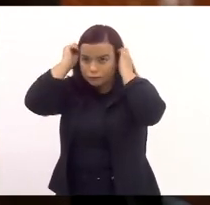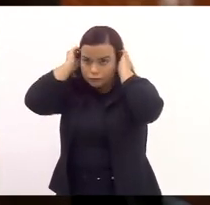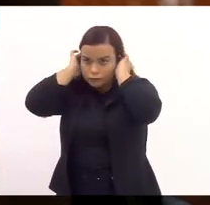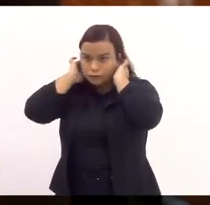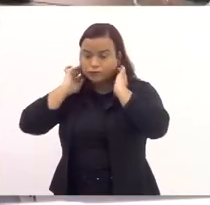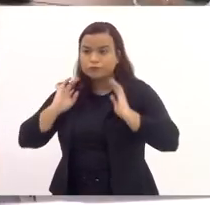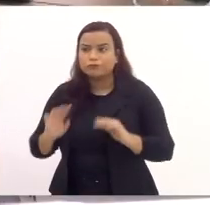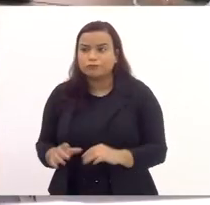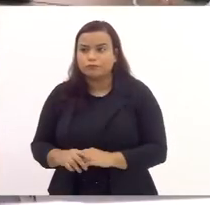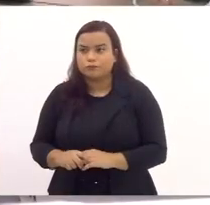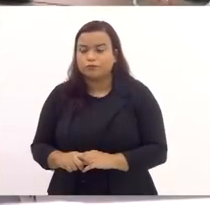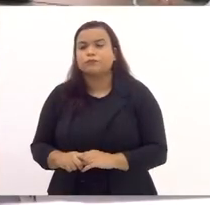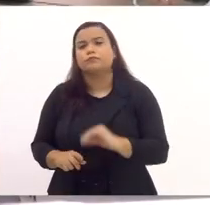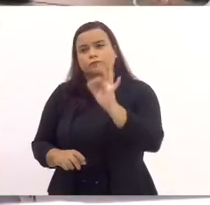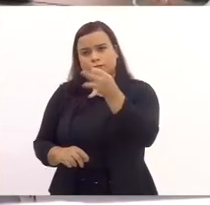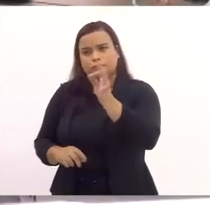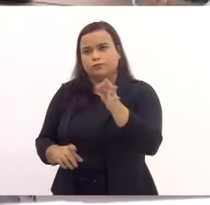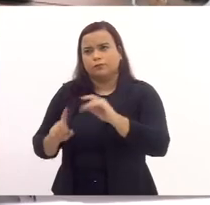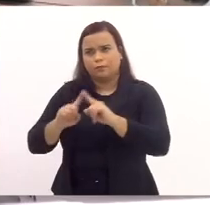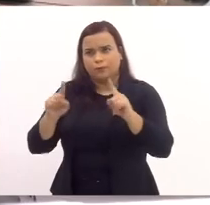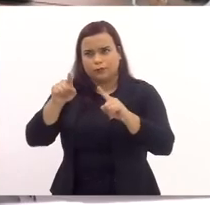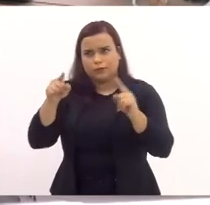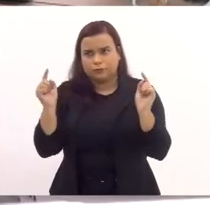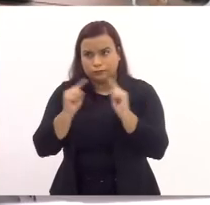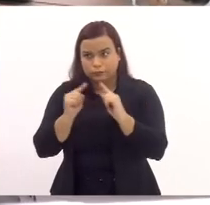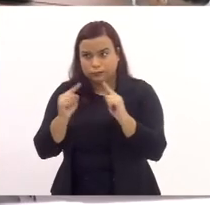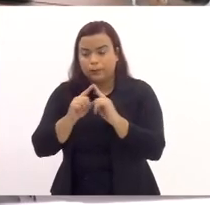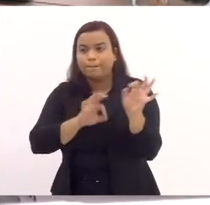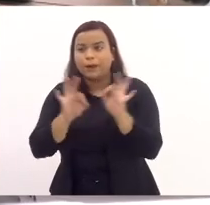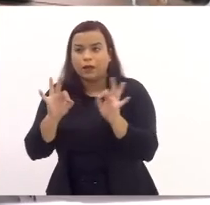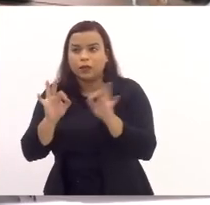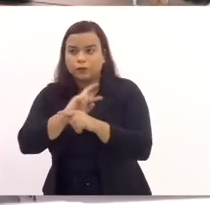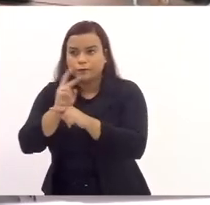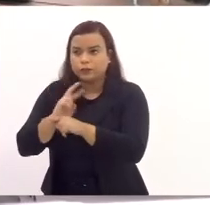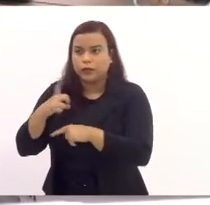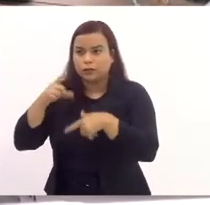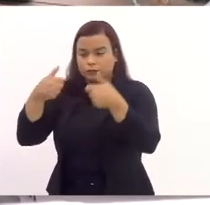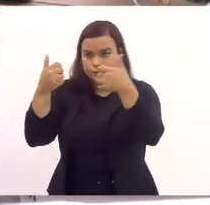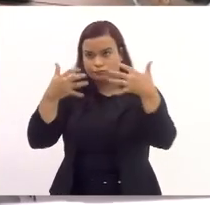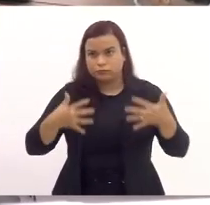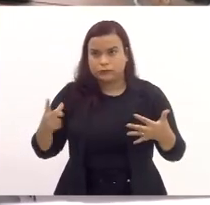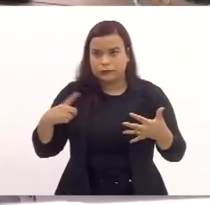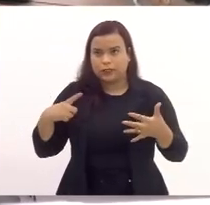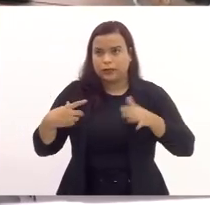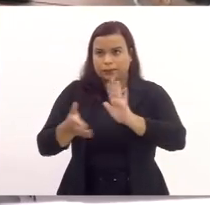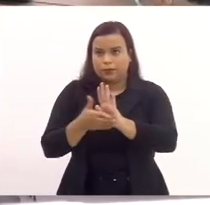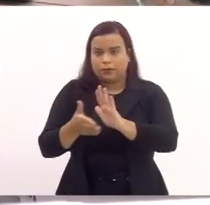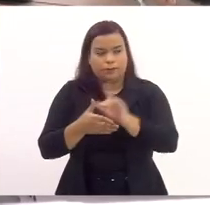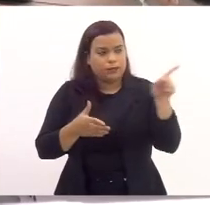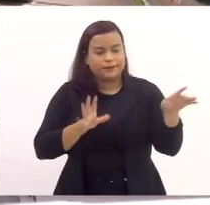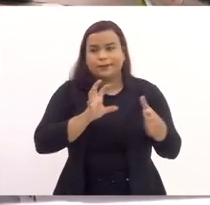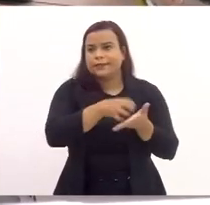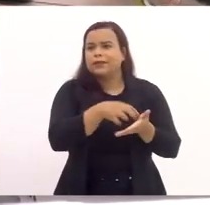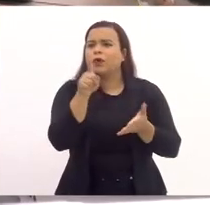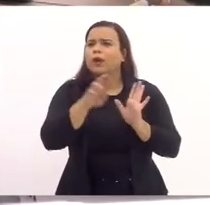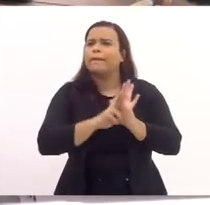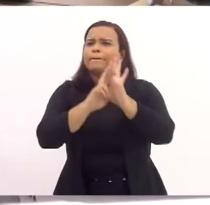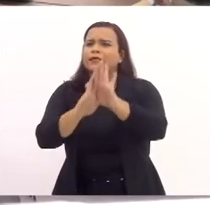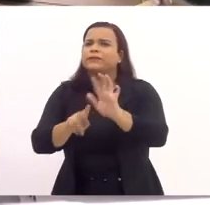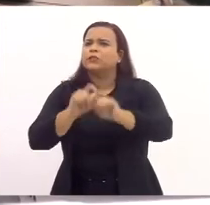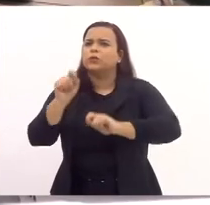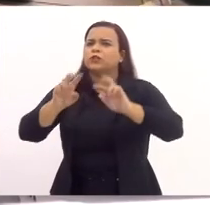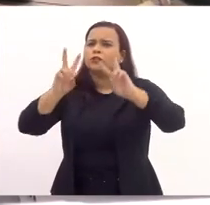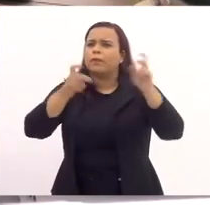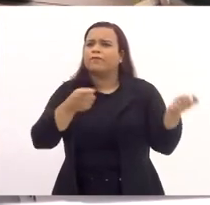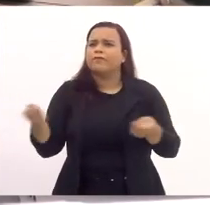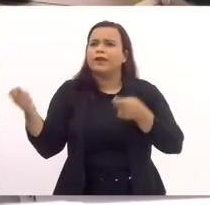Senhoria tem como dizer em relação a esse plano de fiscalização que vocês apresentam à Central? Isso representa o quê em termos de frequência